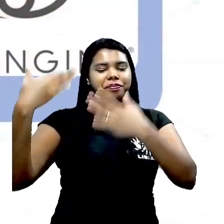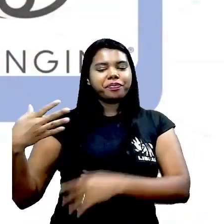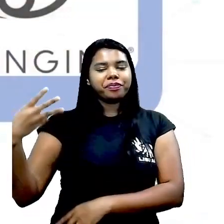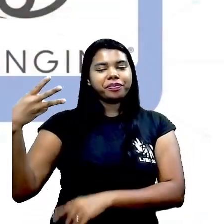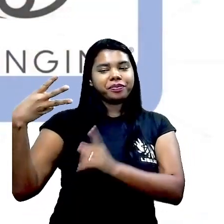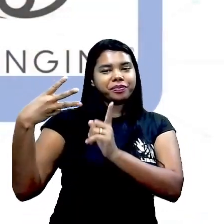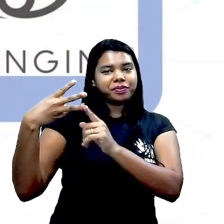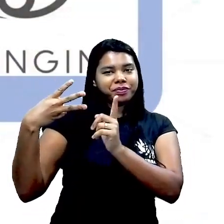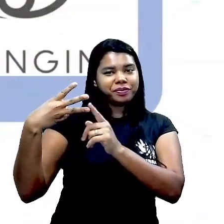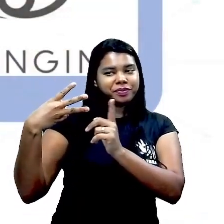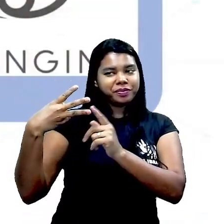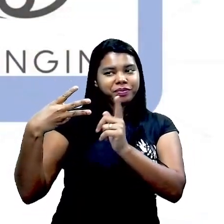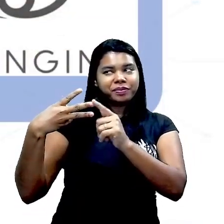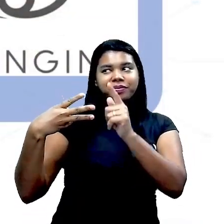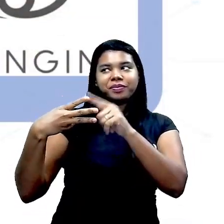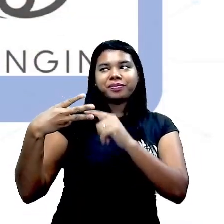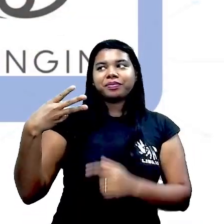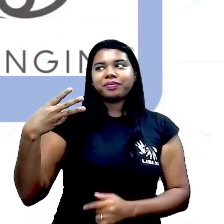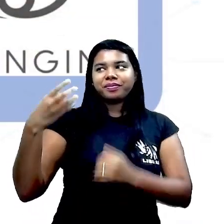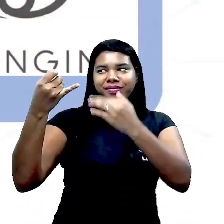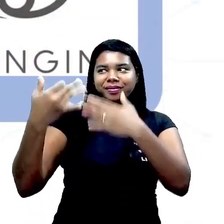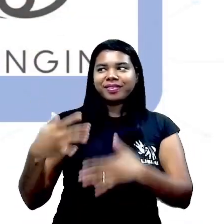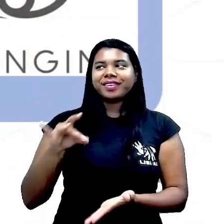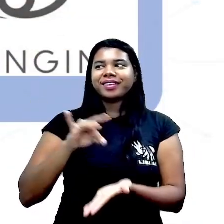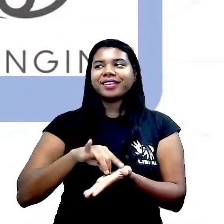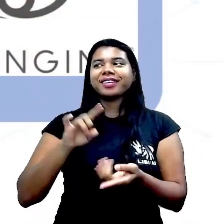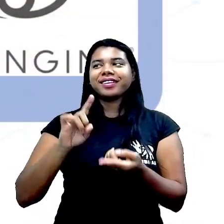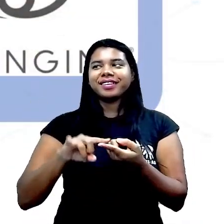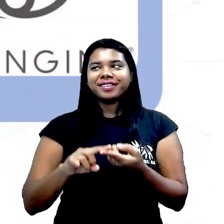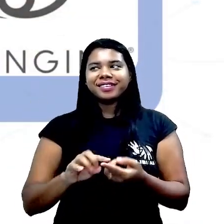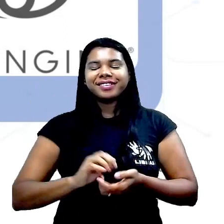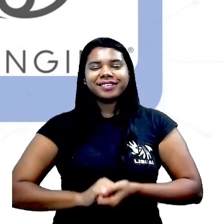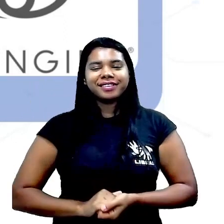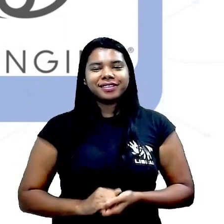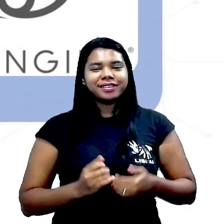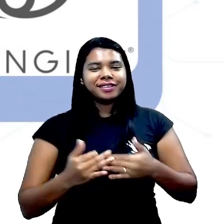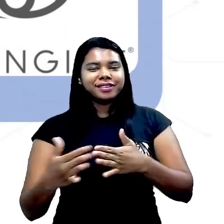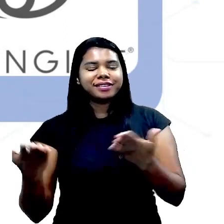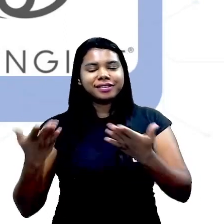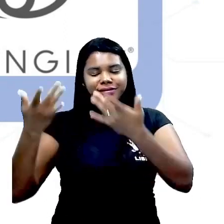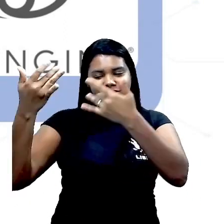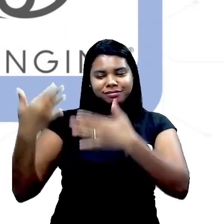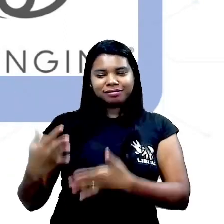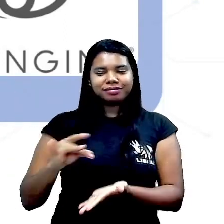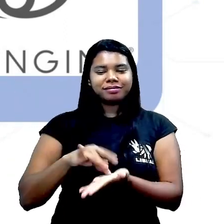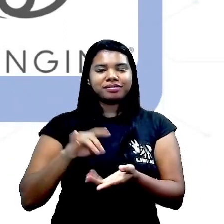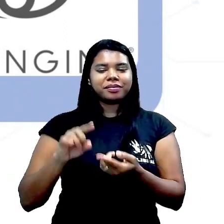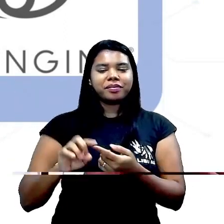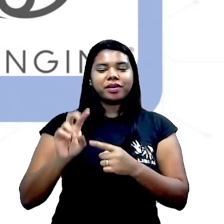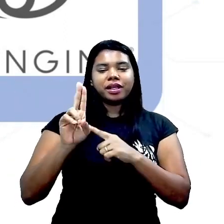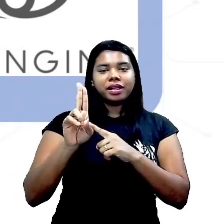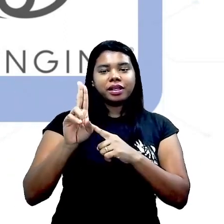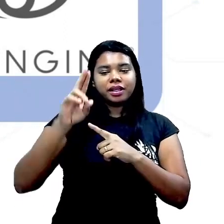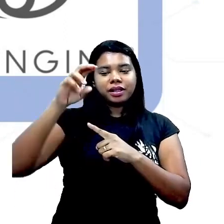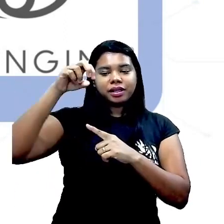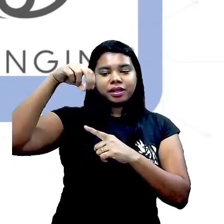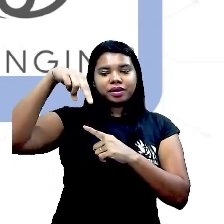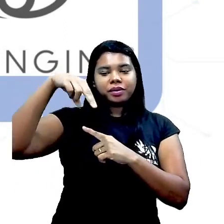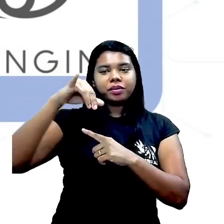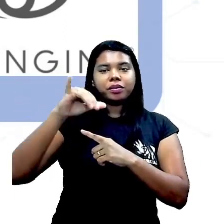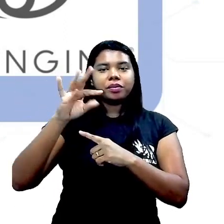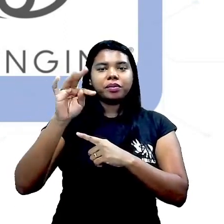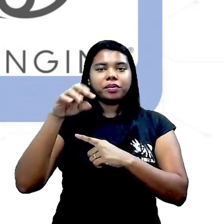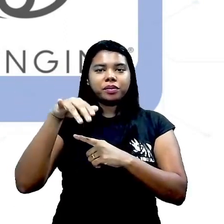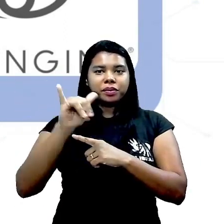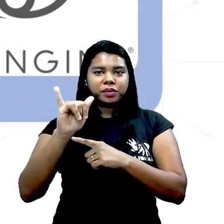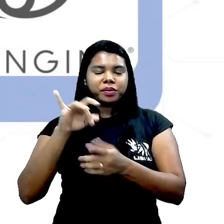que você já começou falando, né? Então pode já continuar falando sobre ela, que é a Unity. Isso. A Unity